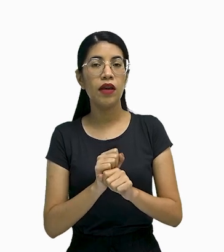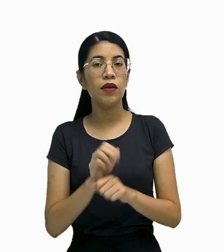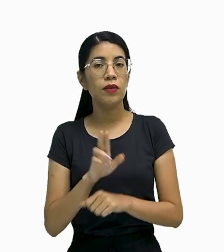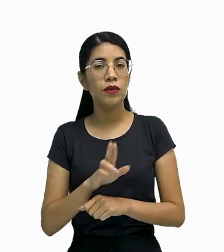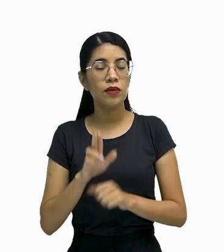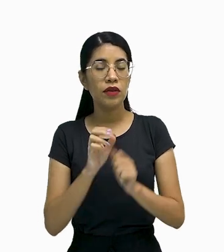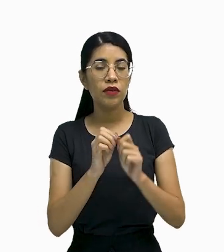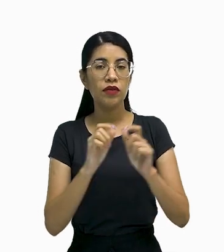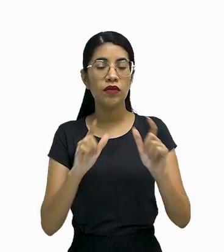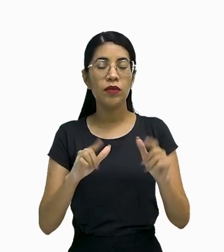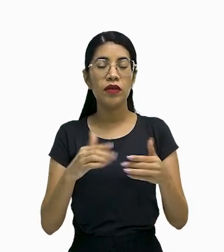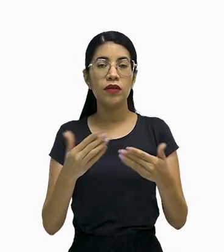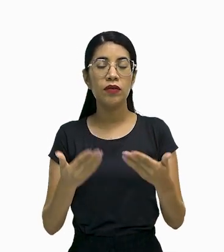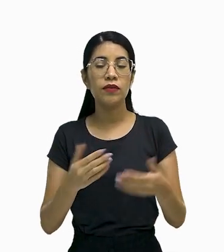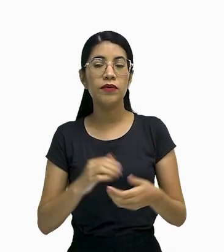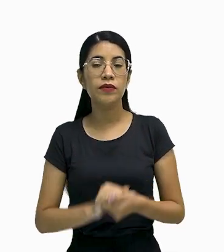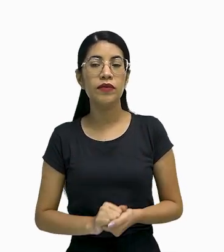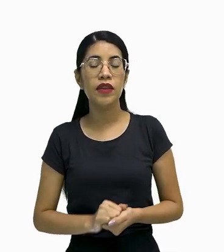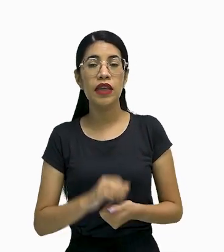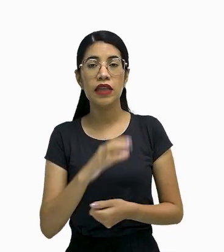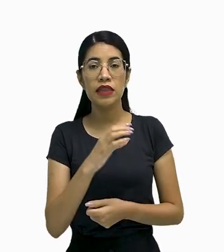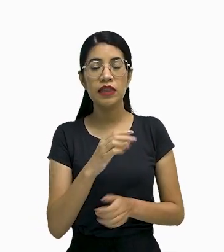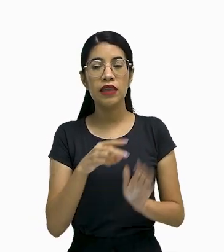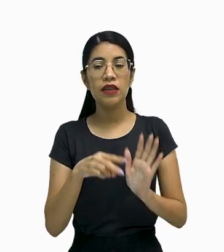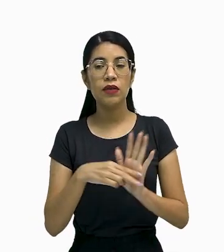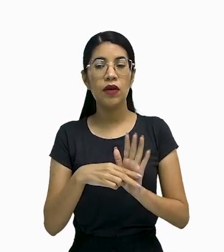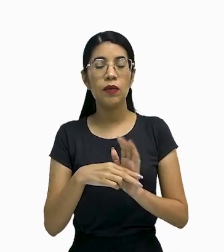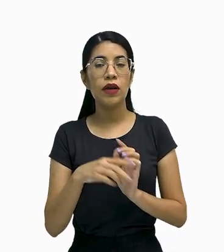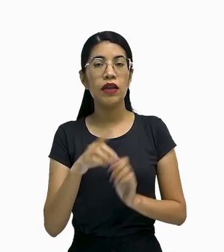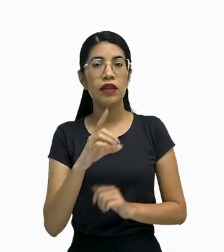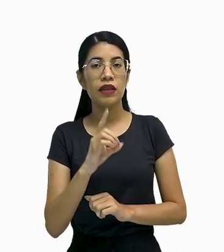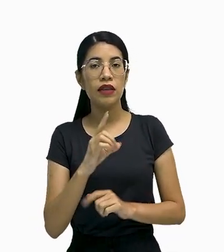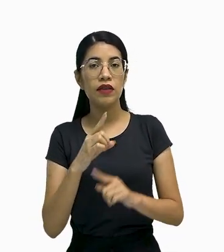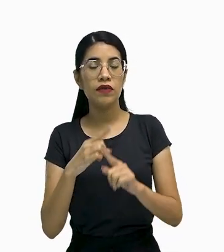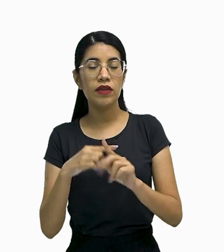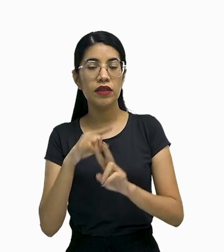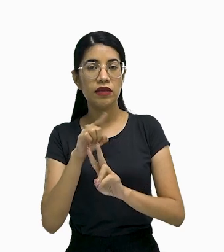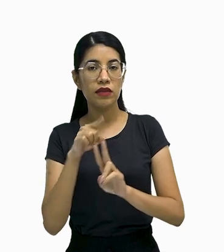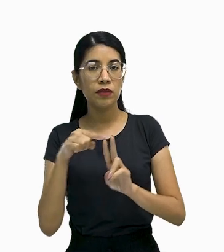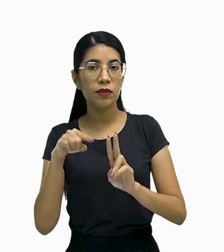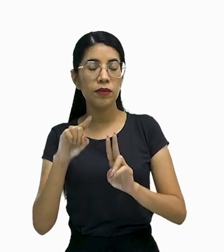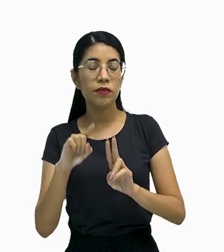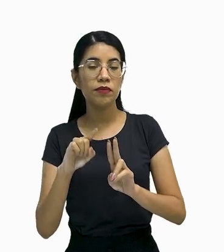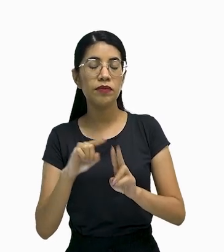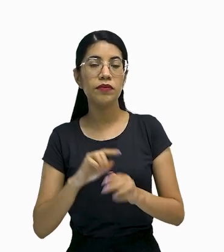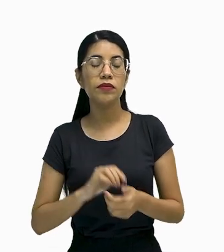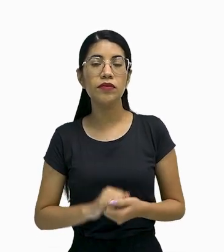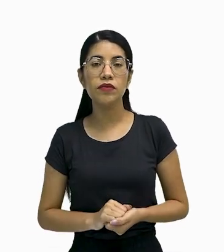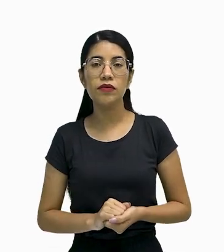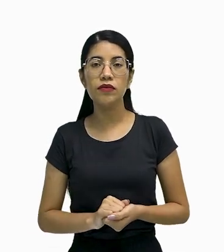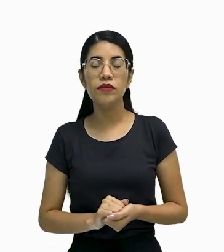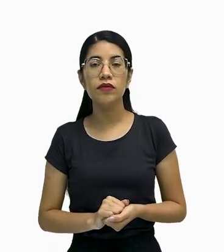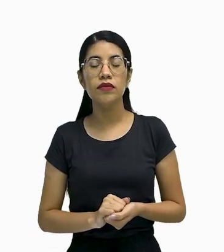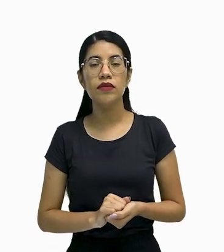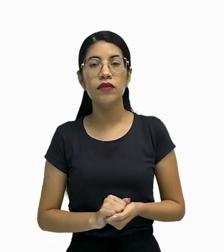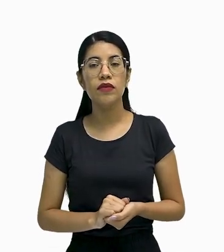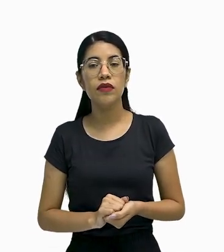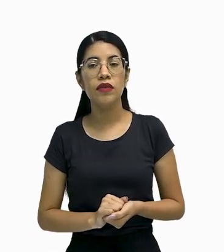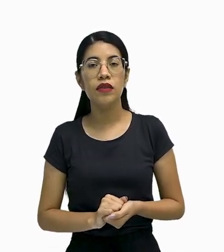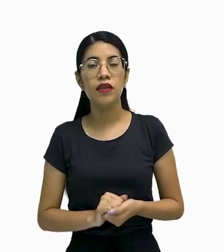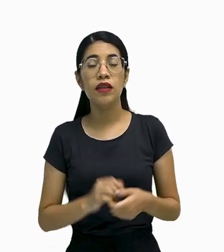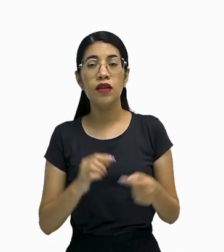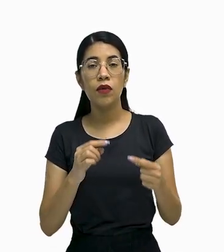forma do comprimento é diâmetro vezes π. E de acordo com a questão, o diâmetro